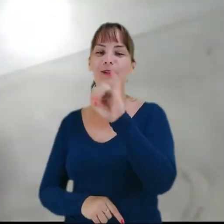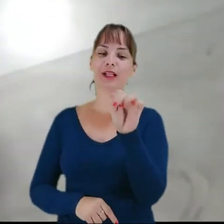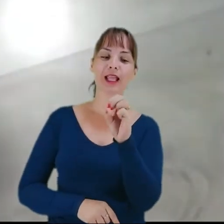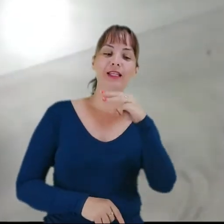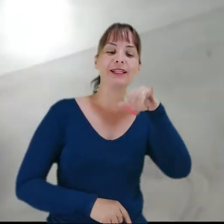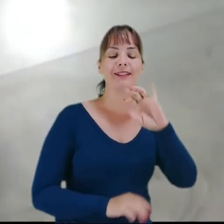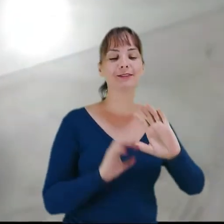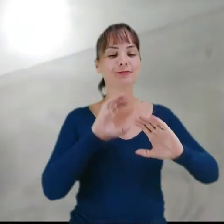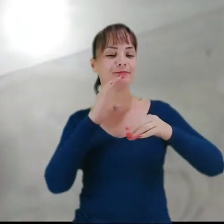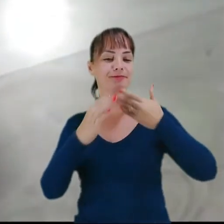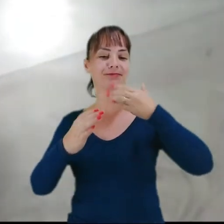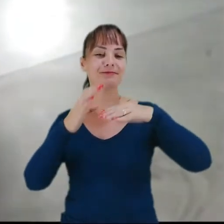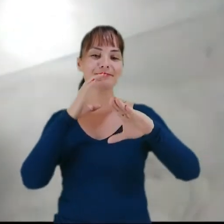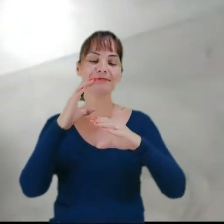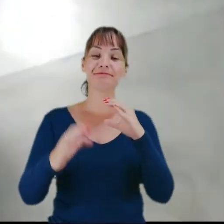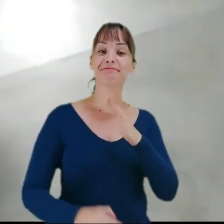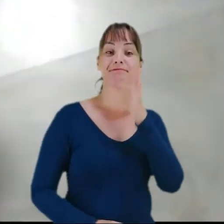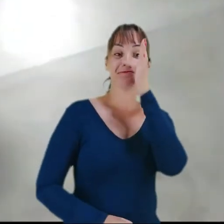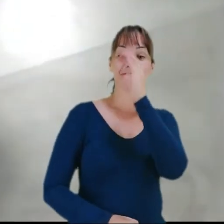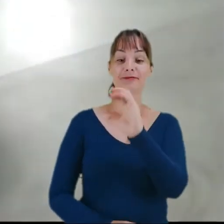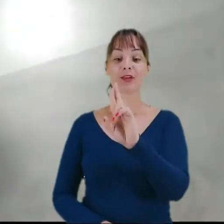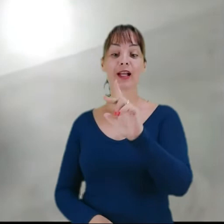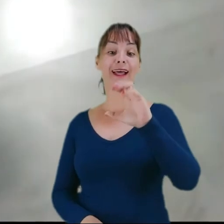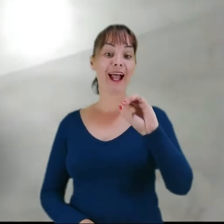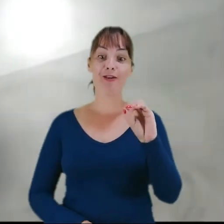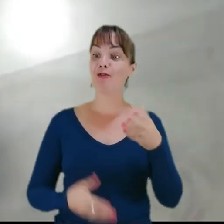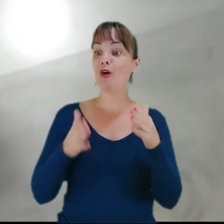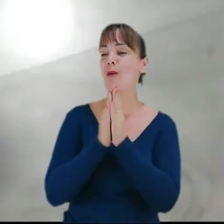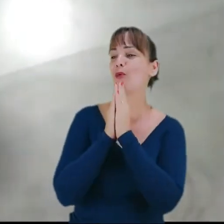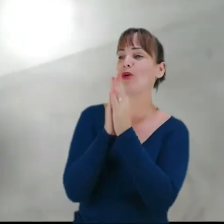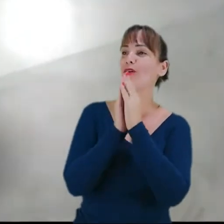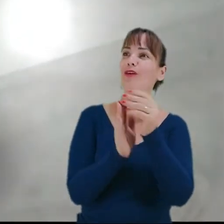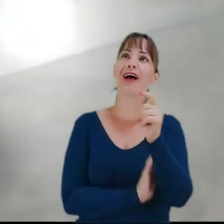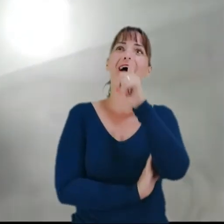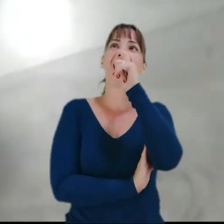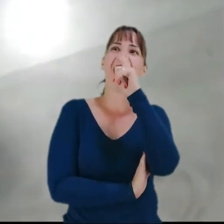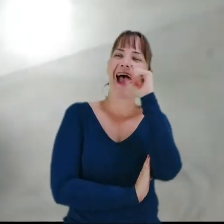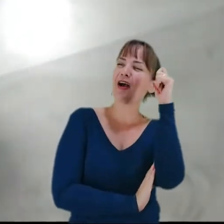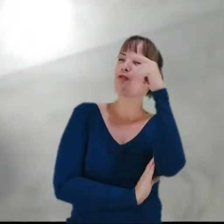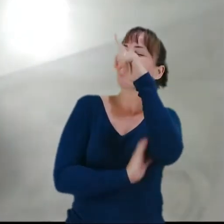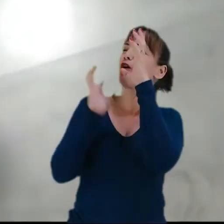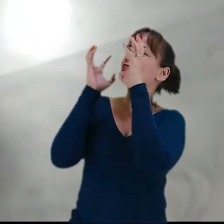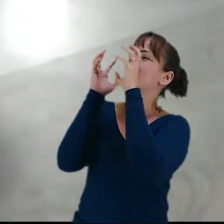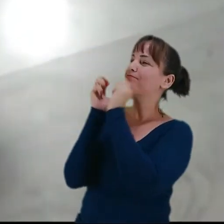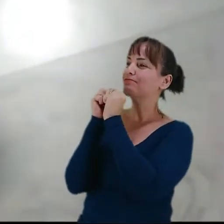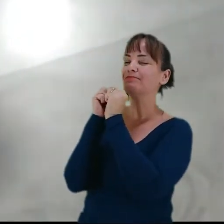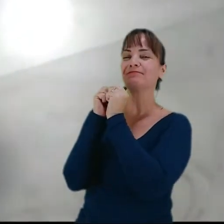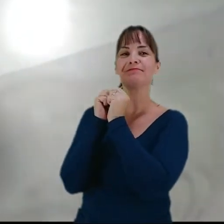Jasmim vem cantando e o cravo bufando, põe água nas flores de